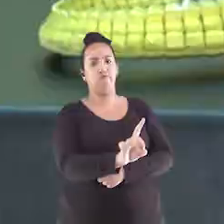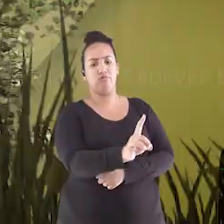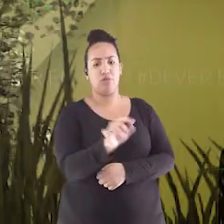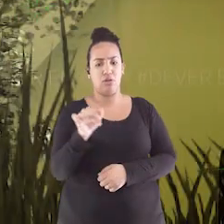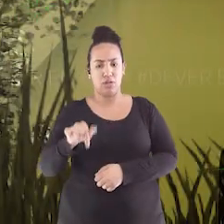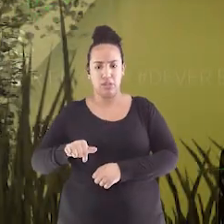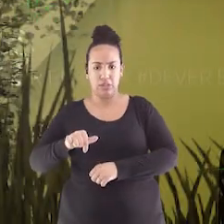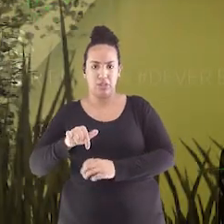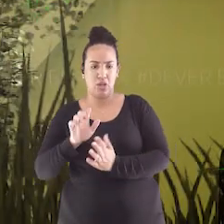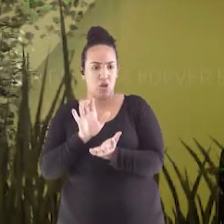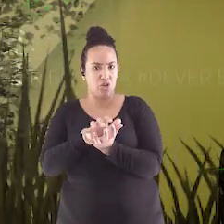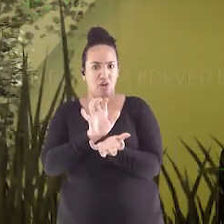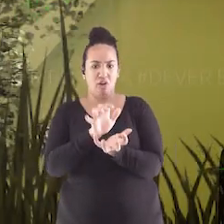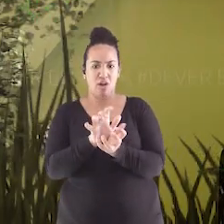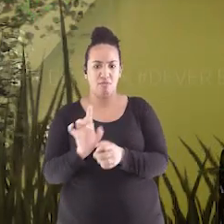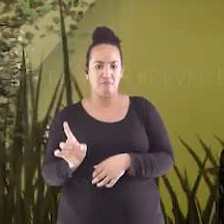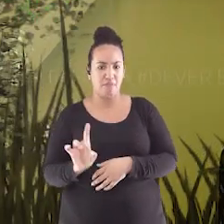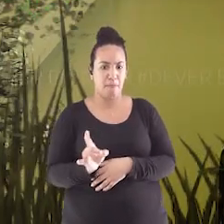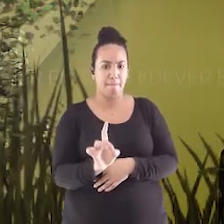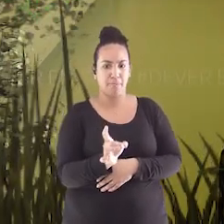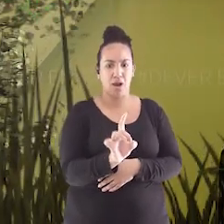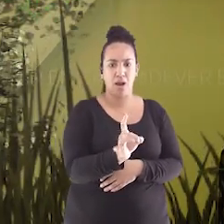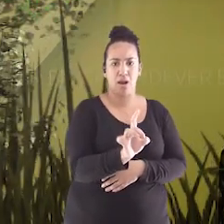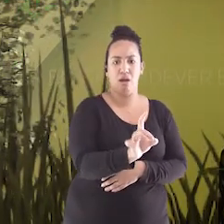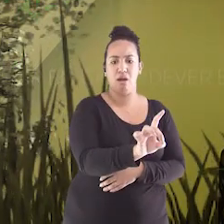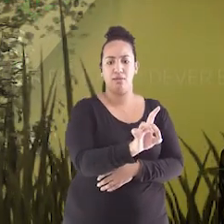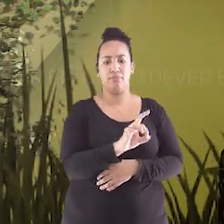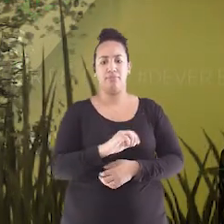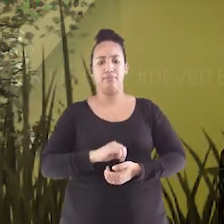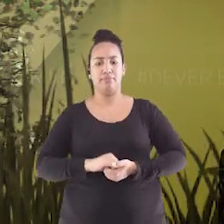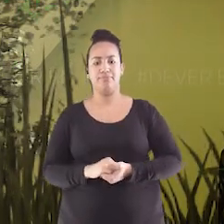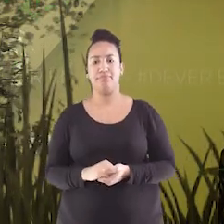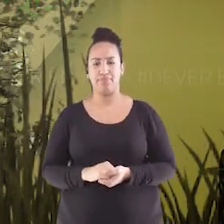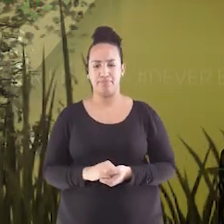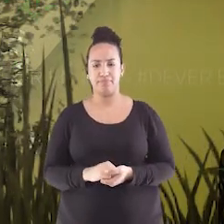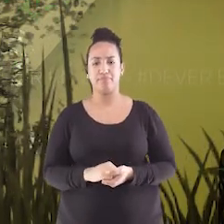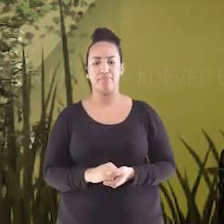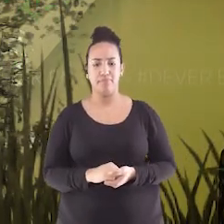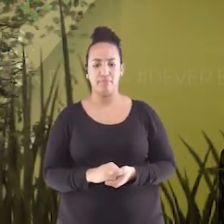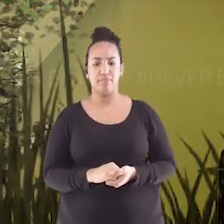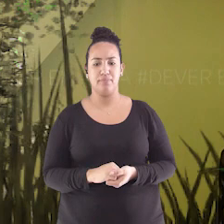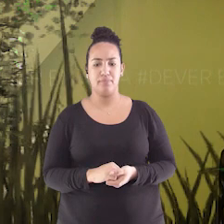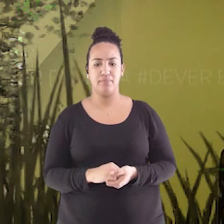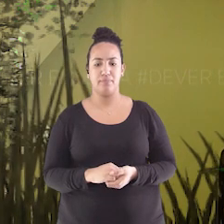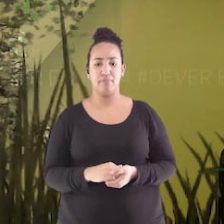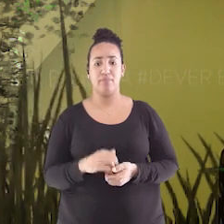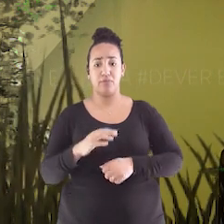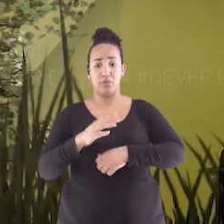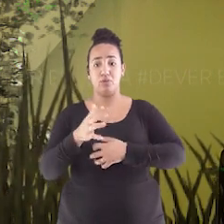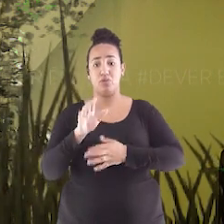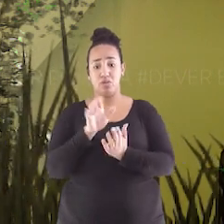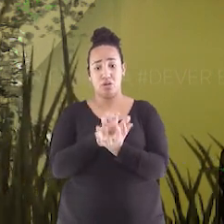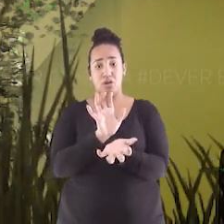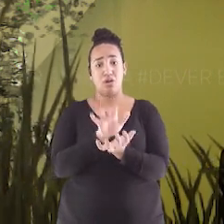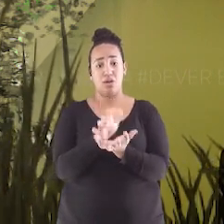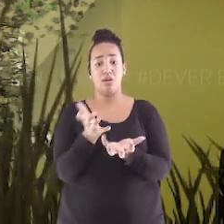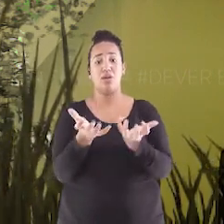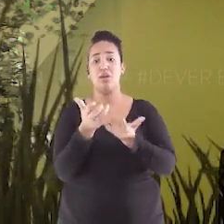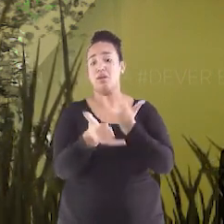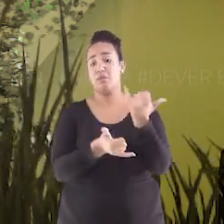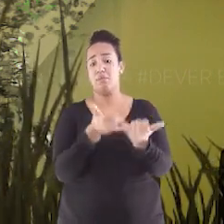atrás. Aonde o sapo Jove ia, a coisa escamosa ia. A coisa queria brincar.